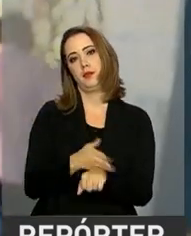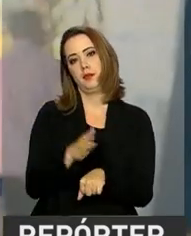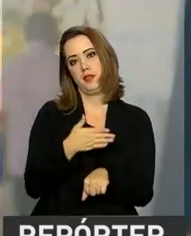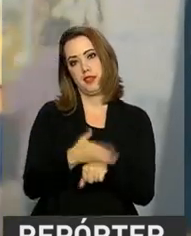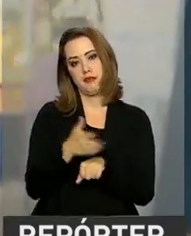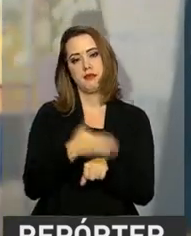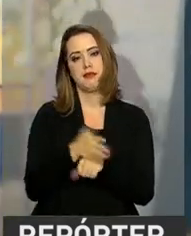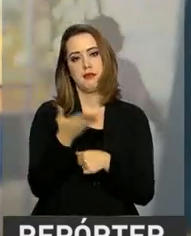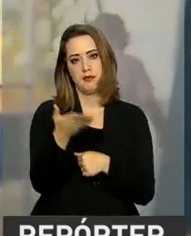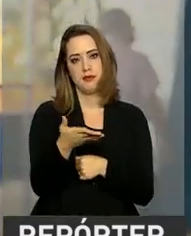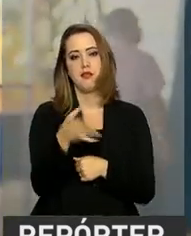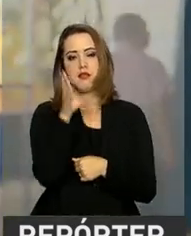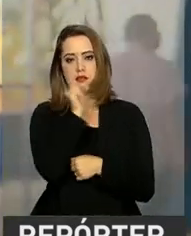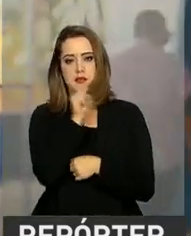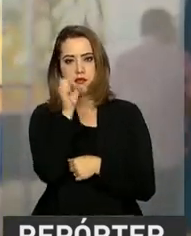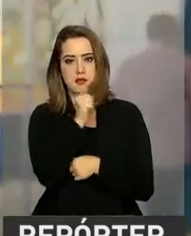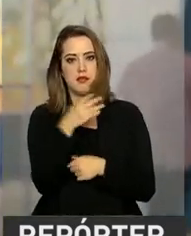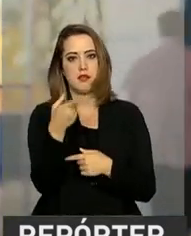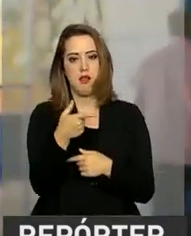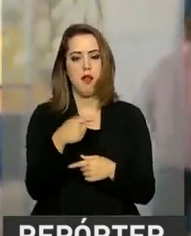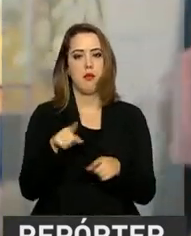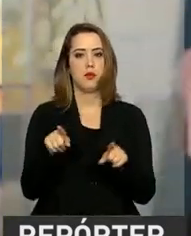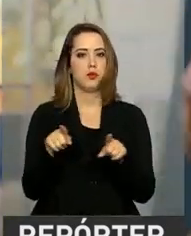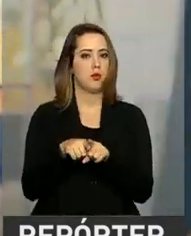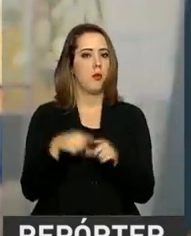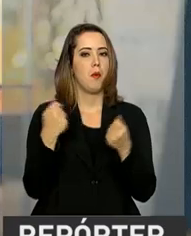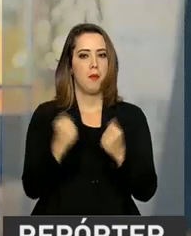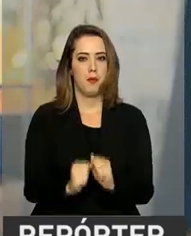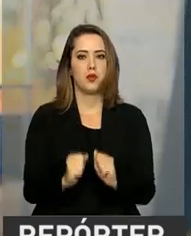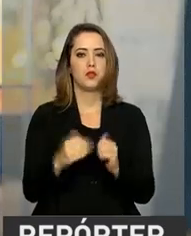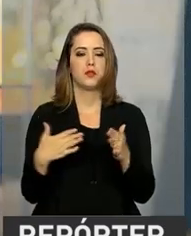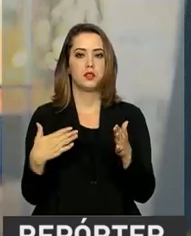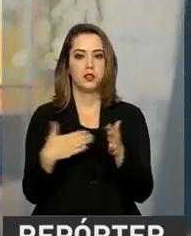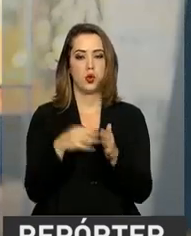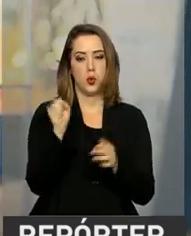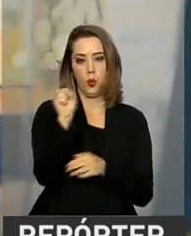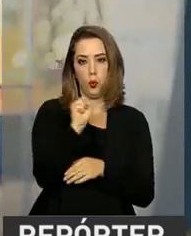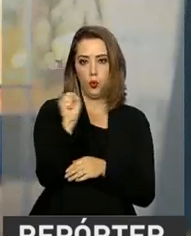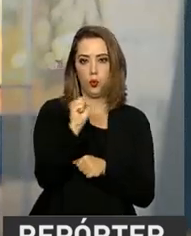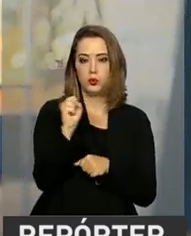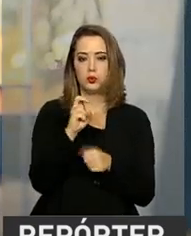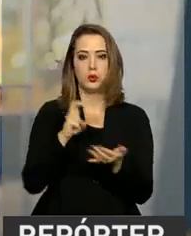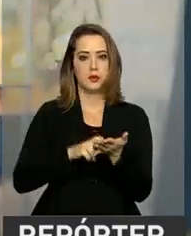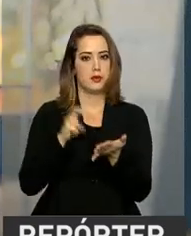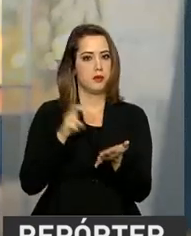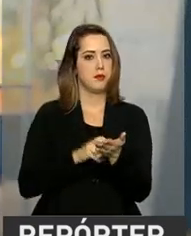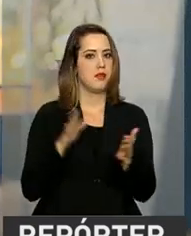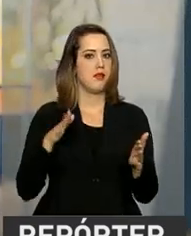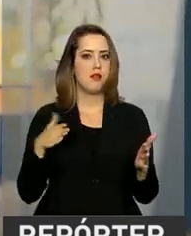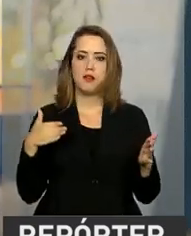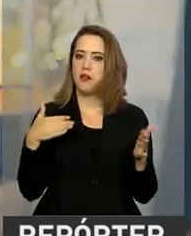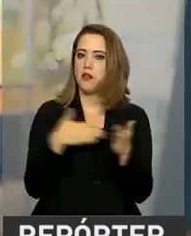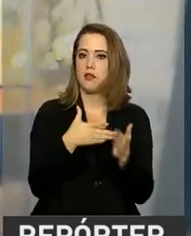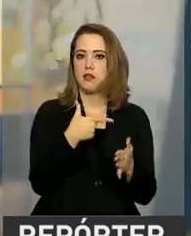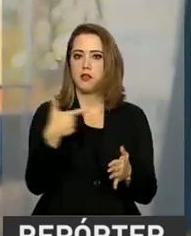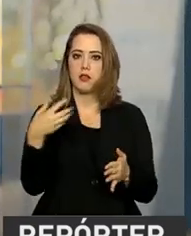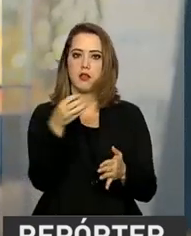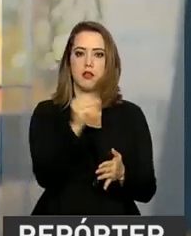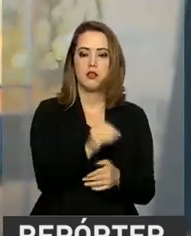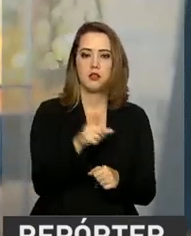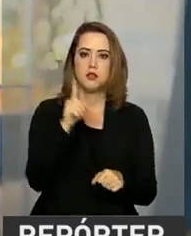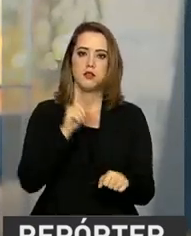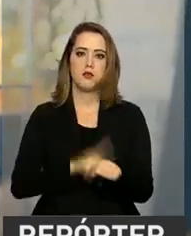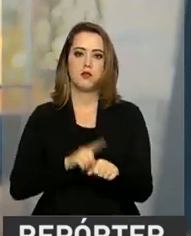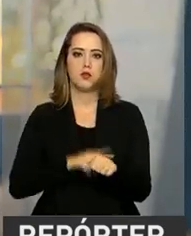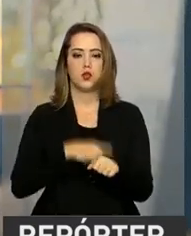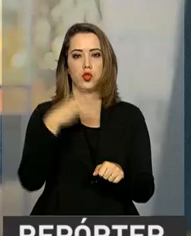neste sábado o prazo para realizar o teste começa às 8 horas da manhã e vai até às 20 horas do dia 3 de